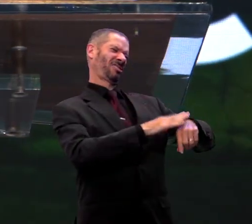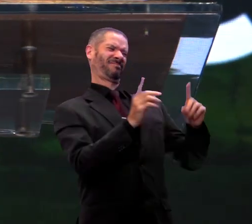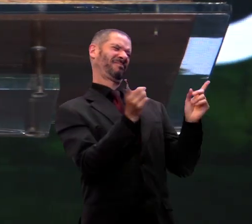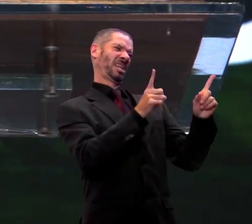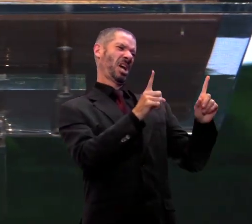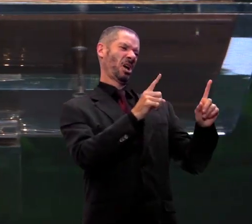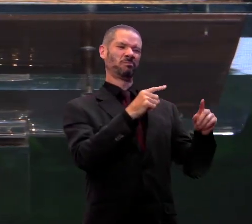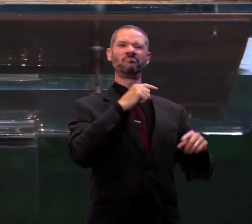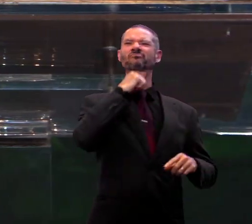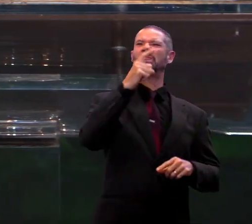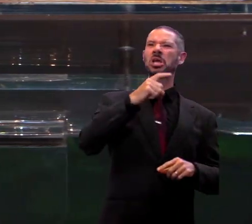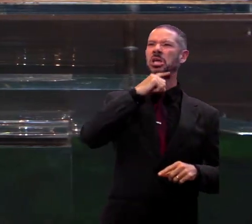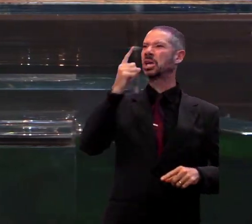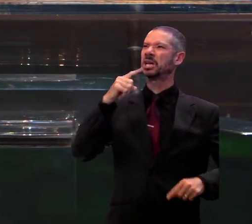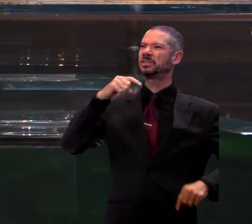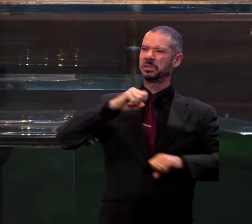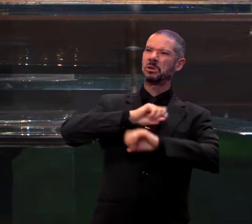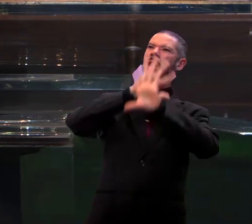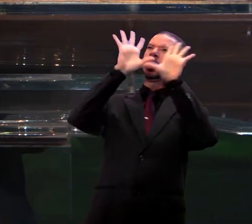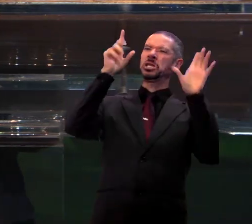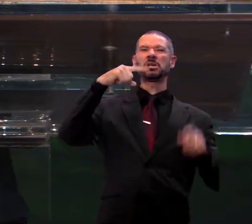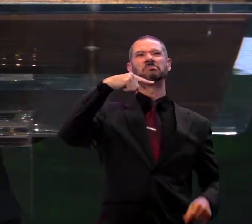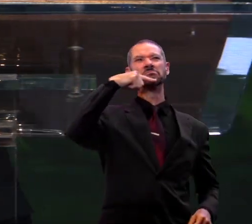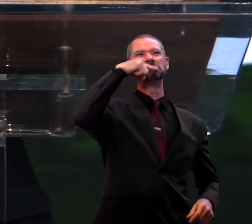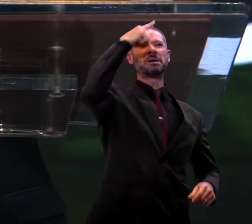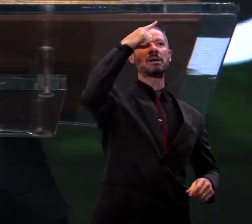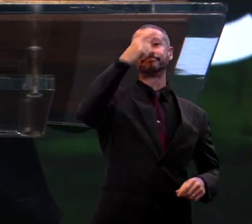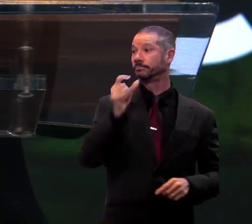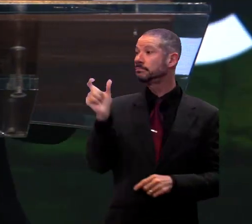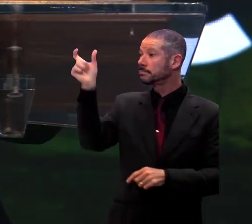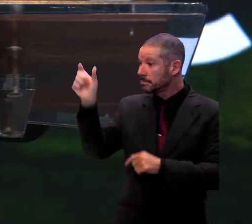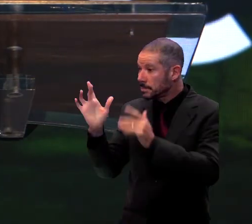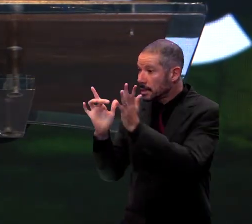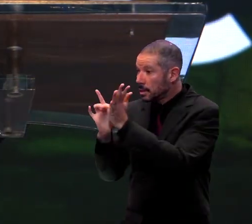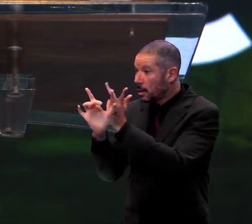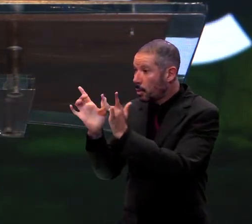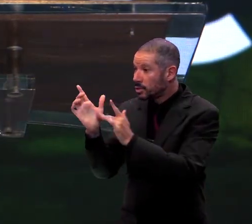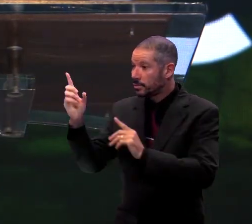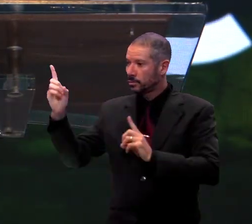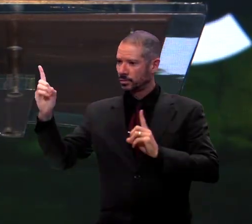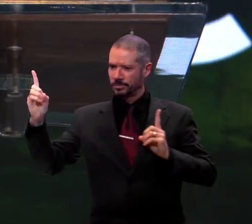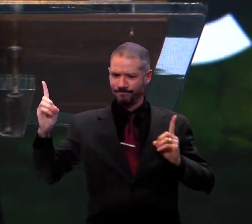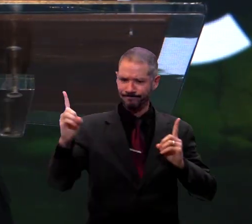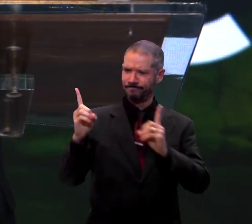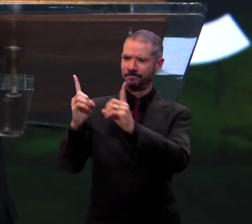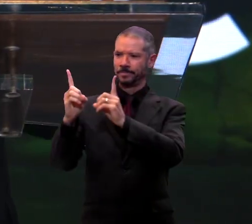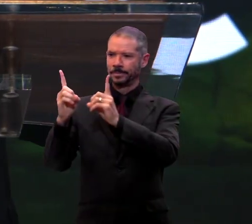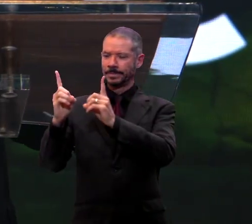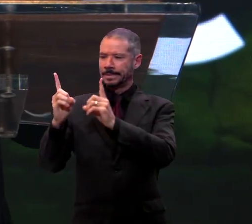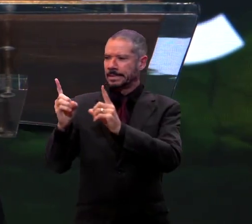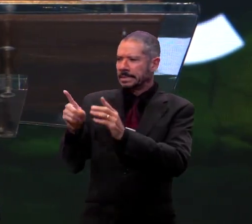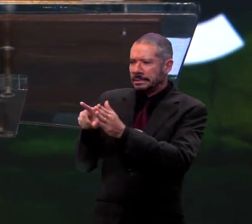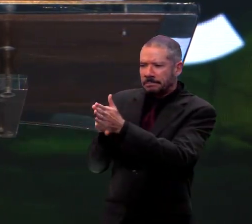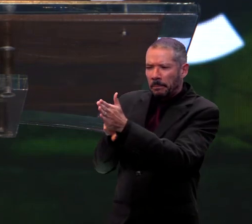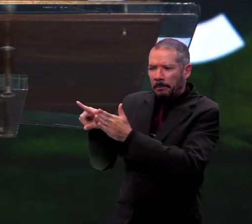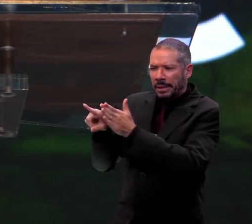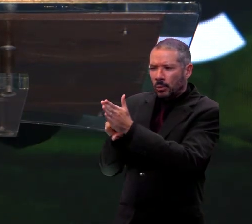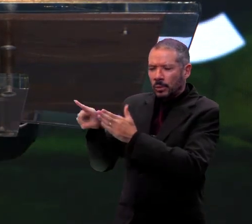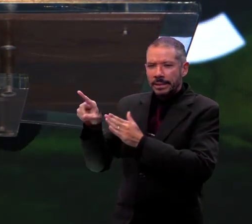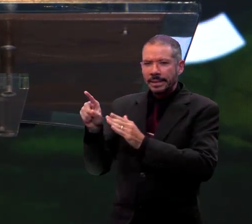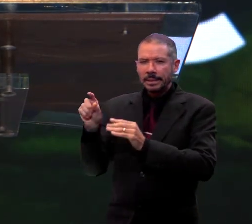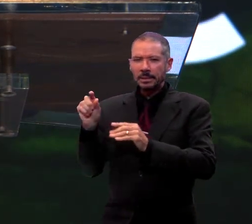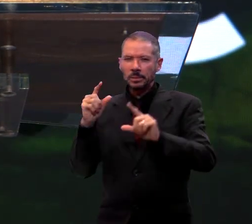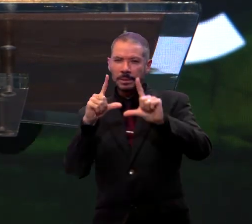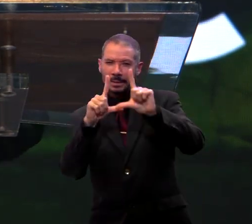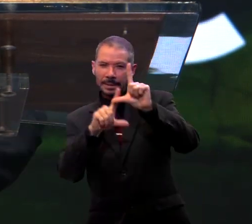ninguém se glorie. Então esse homem está tentando pegar Jesus ali nas nuances, nas